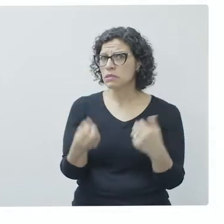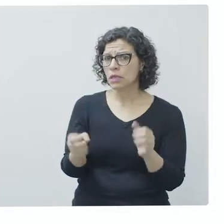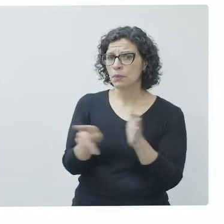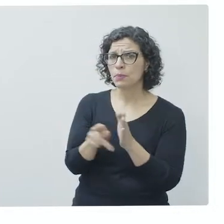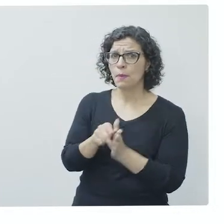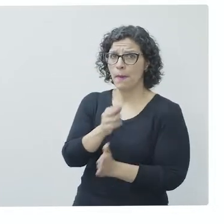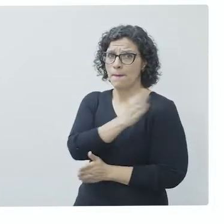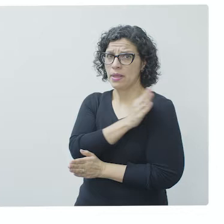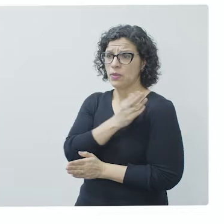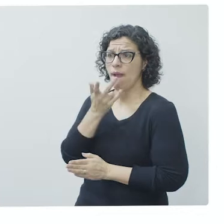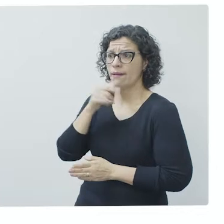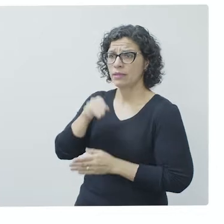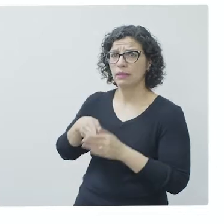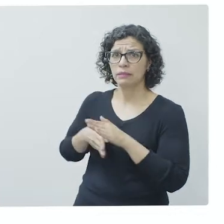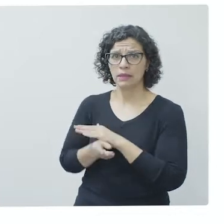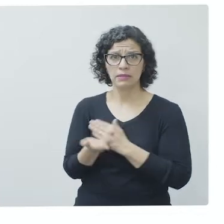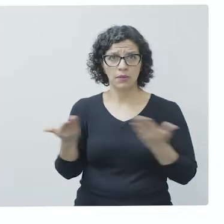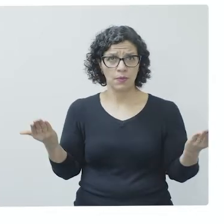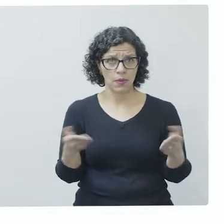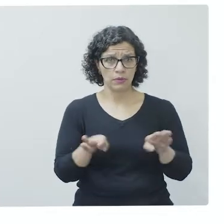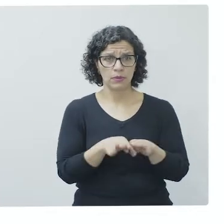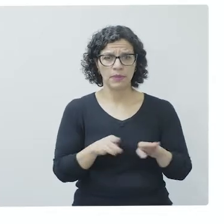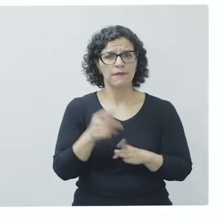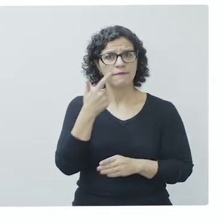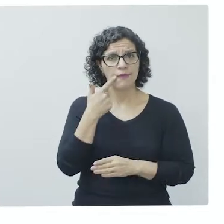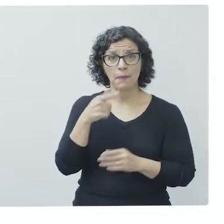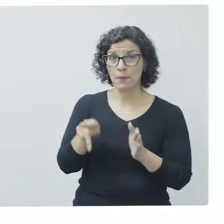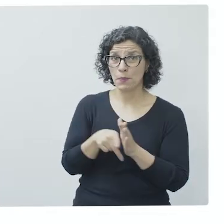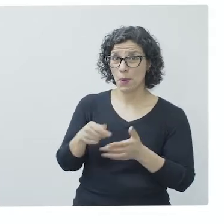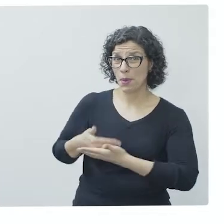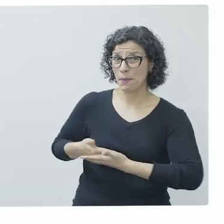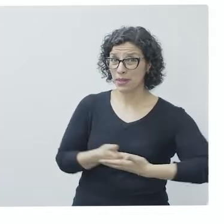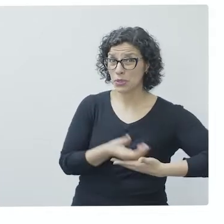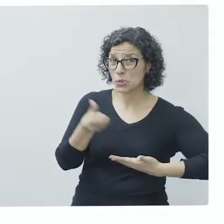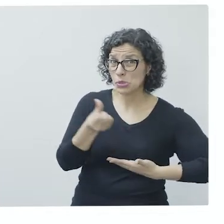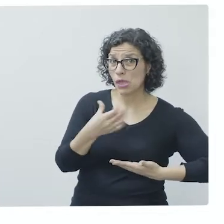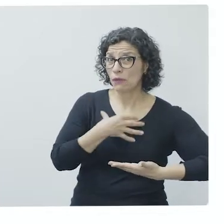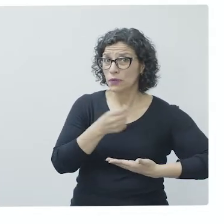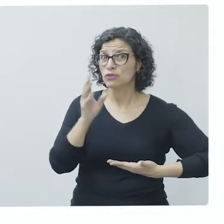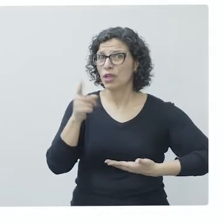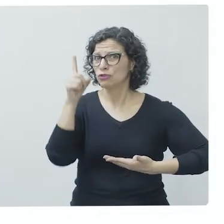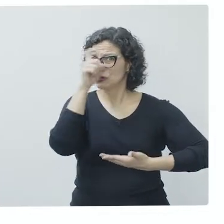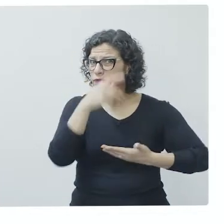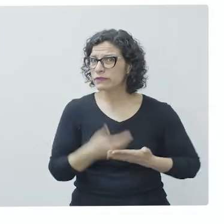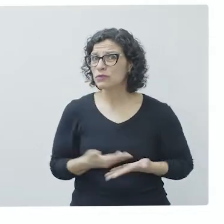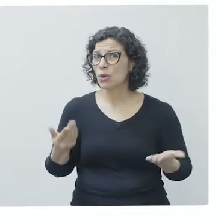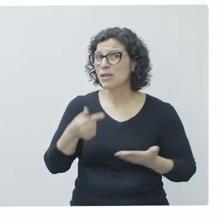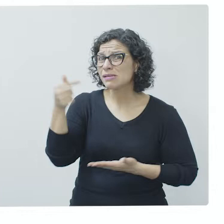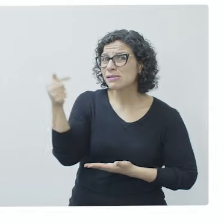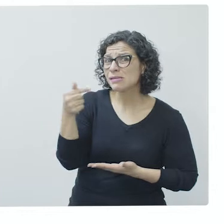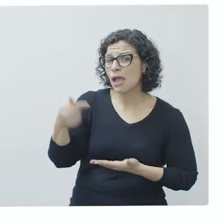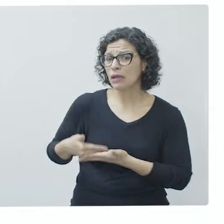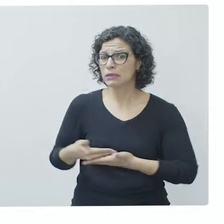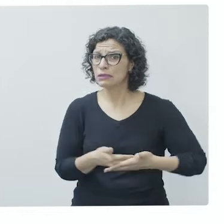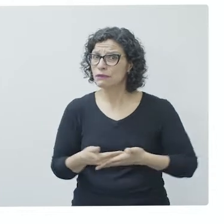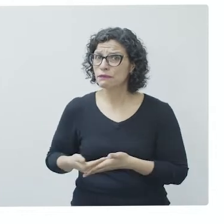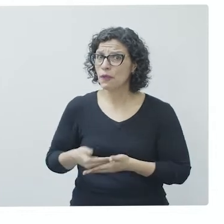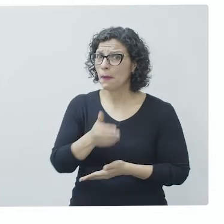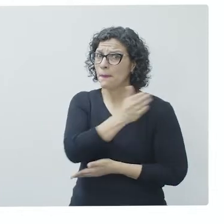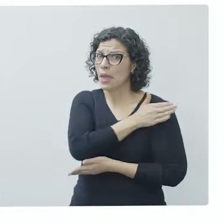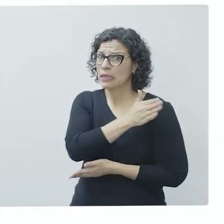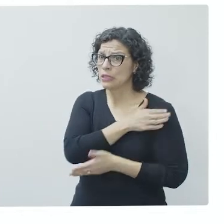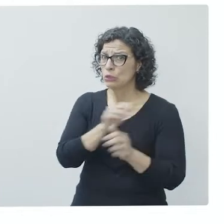ser padrinho da criança recém-nascida. Arranjar padrinho para o 6º filho já tinha sido difícil. Quem ia querer